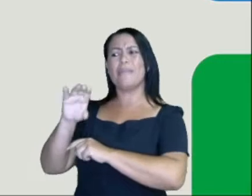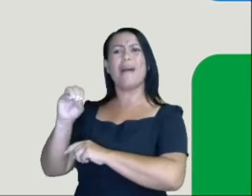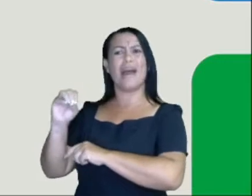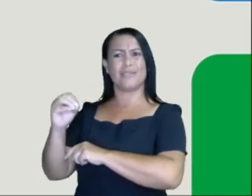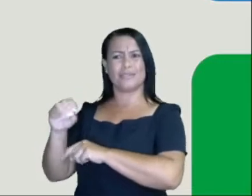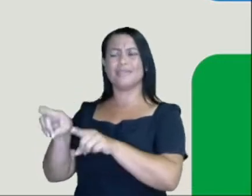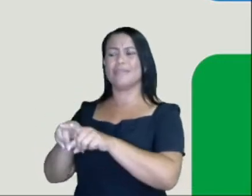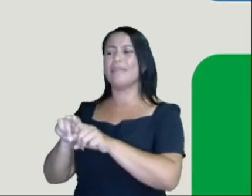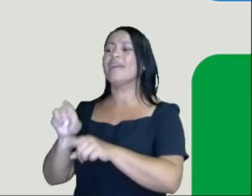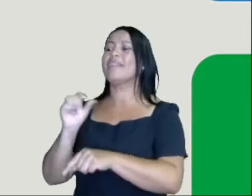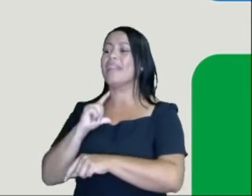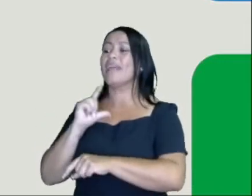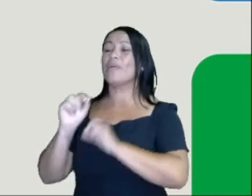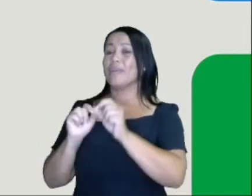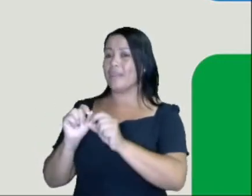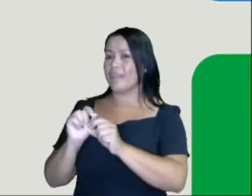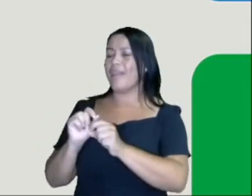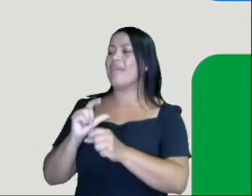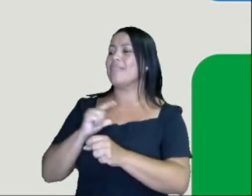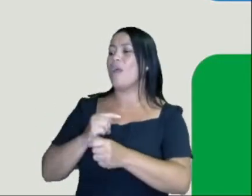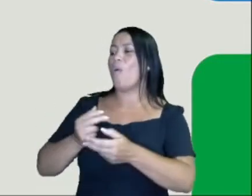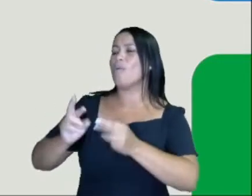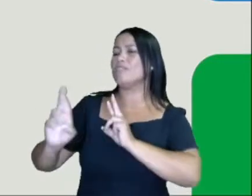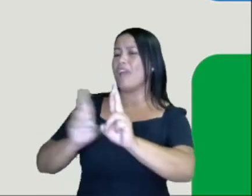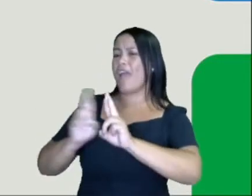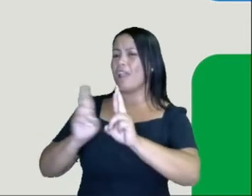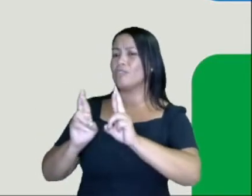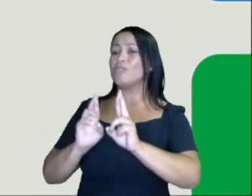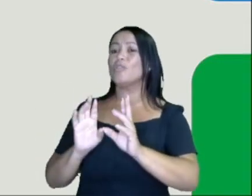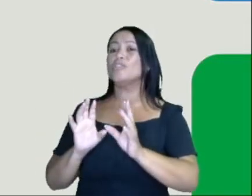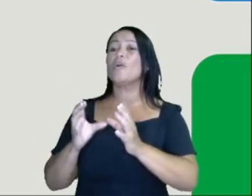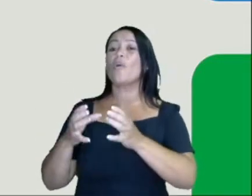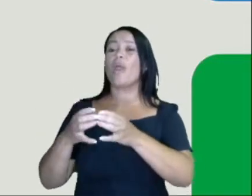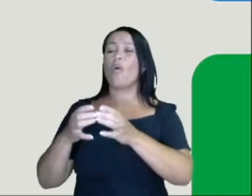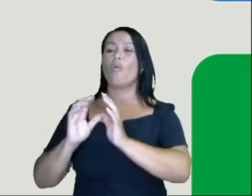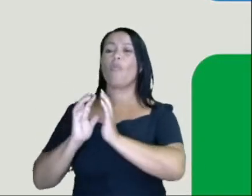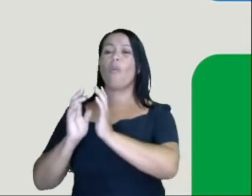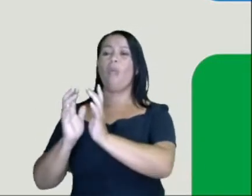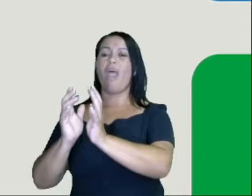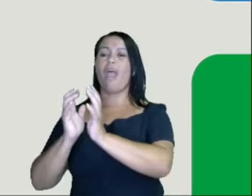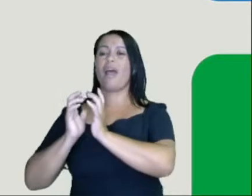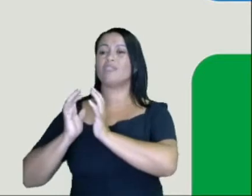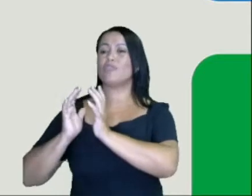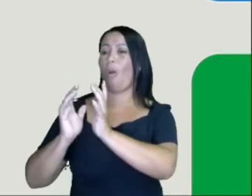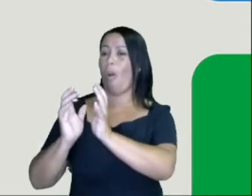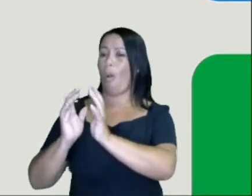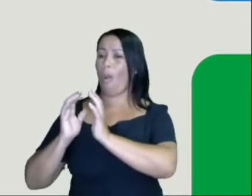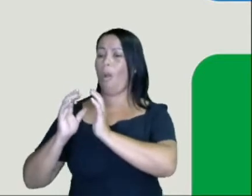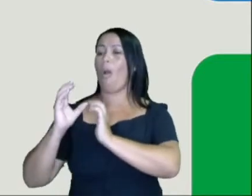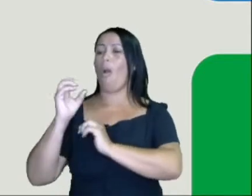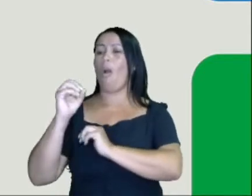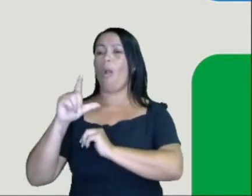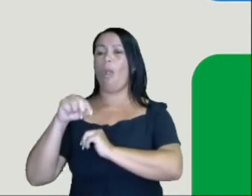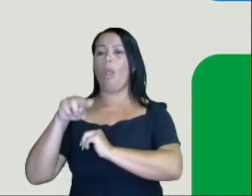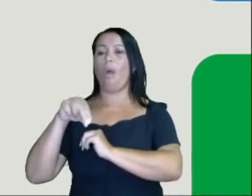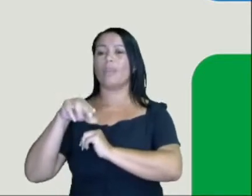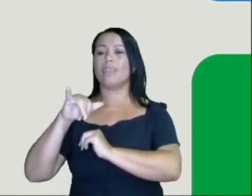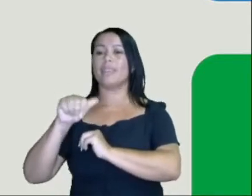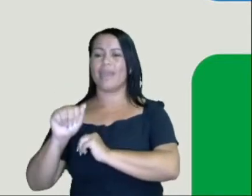entre animais da mesma espécie são as colônias. As colônias são indivíduos